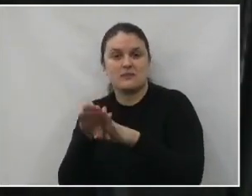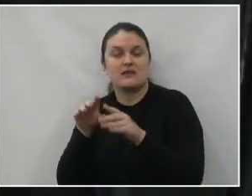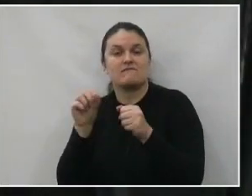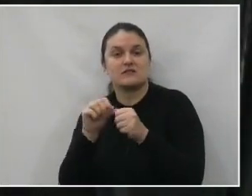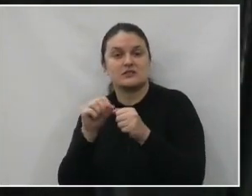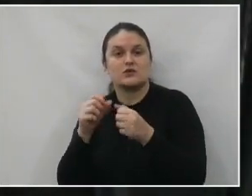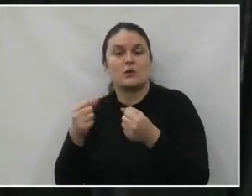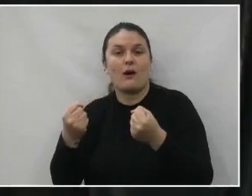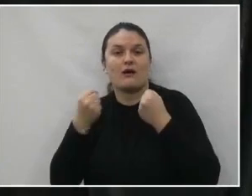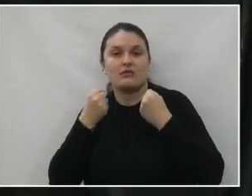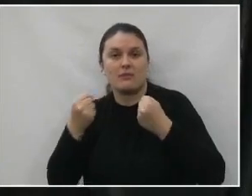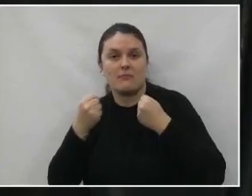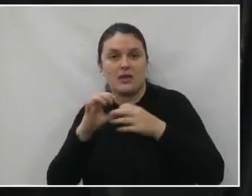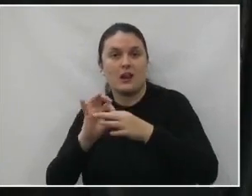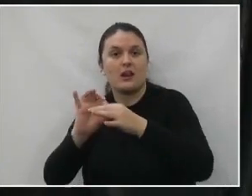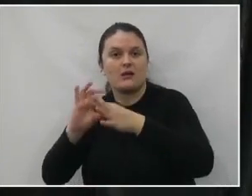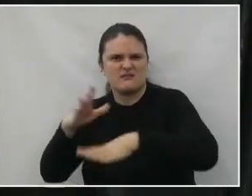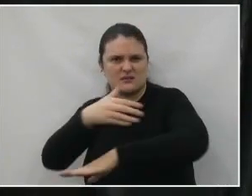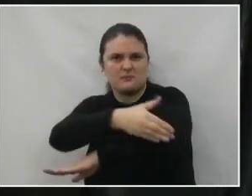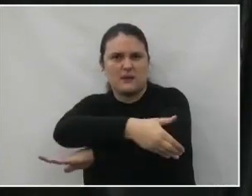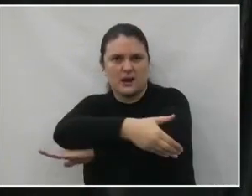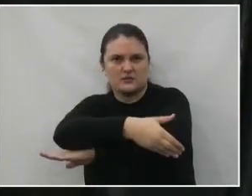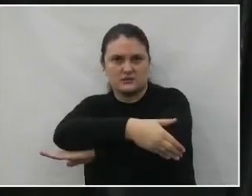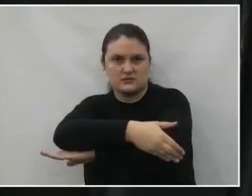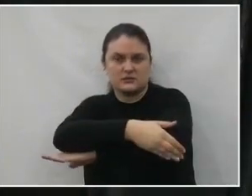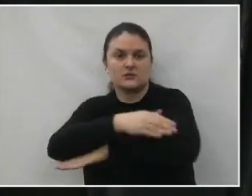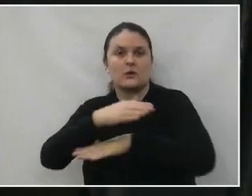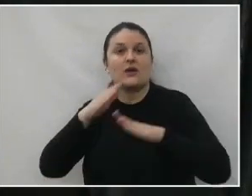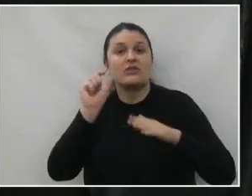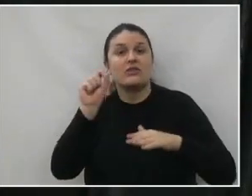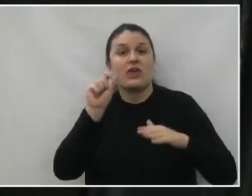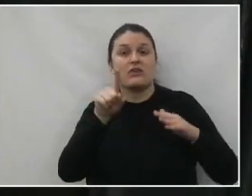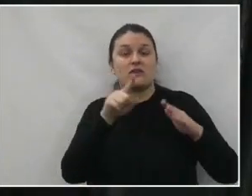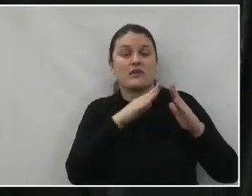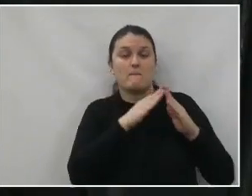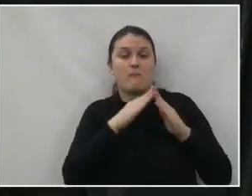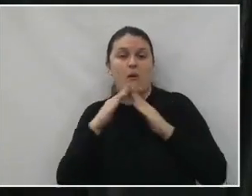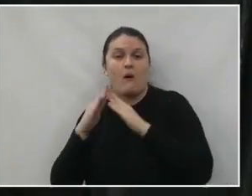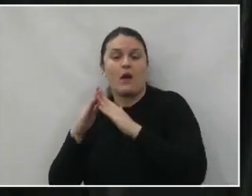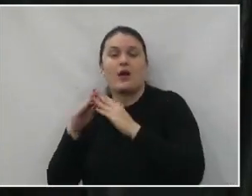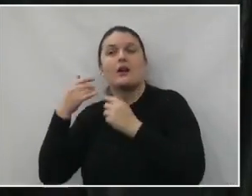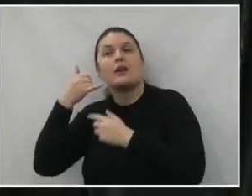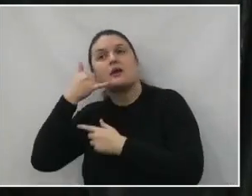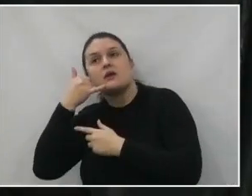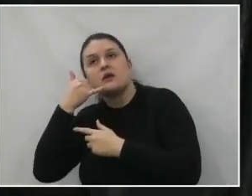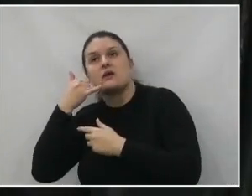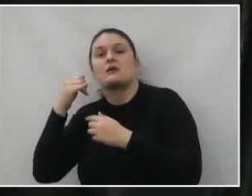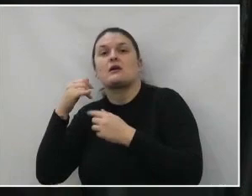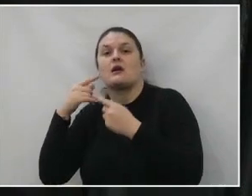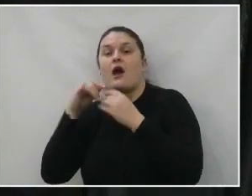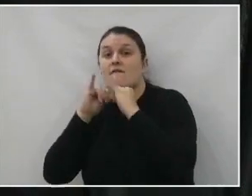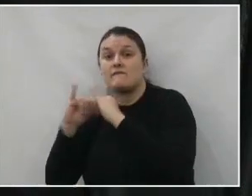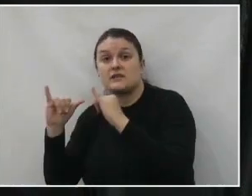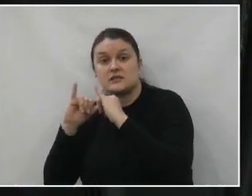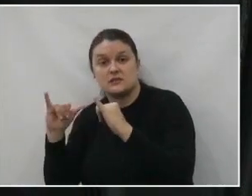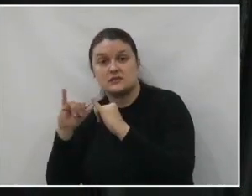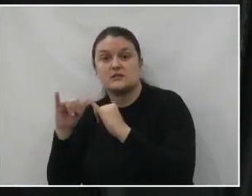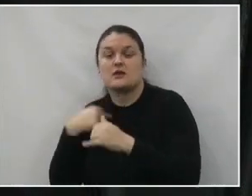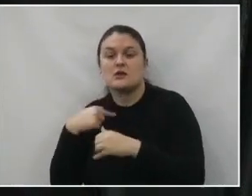atrás. Isso são relatos dos moradores que me ligam, pedem, a gente está sempre acompanhando,